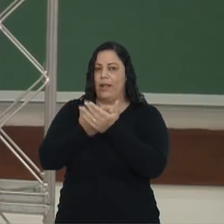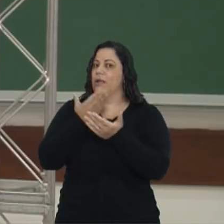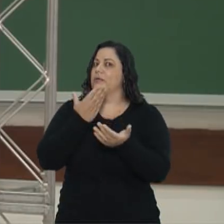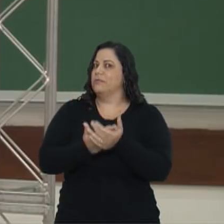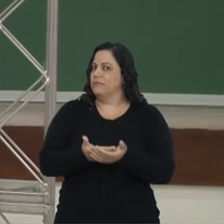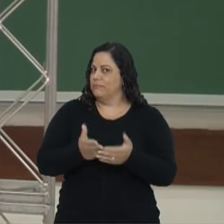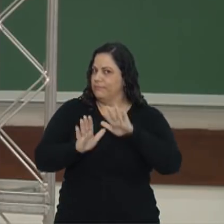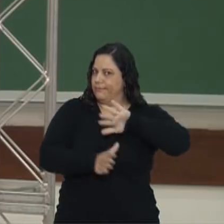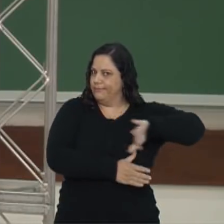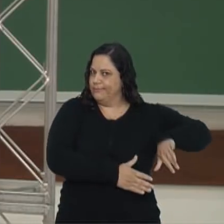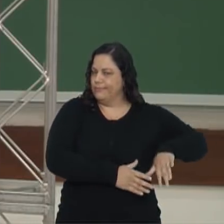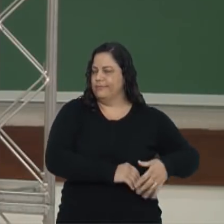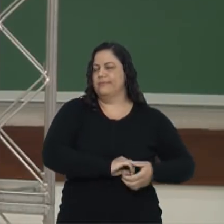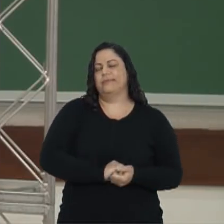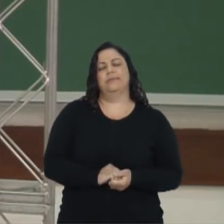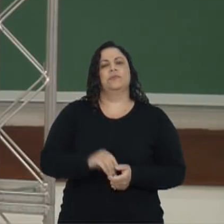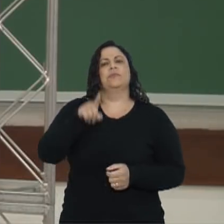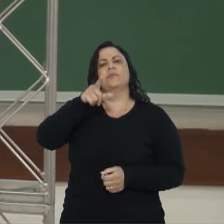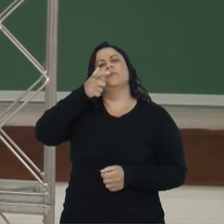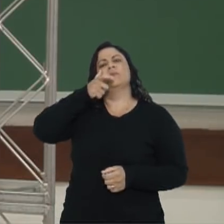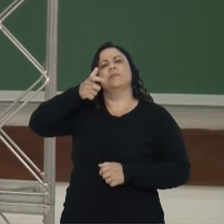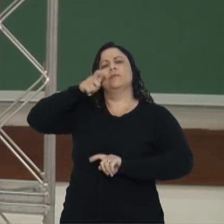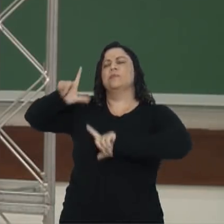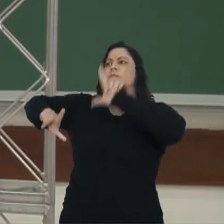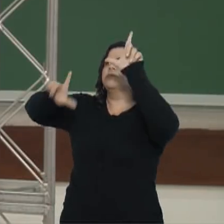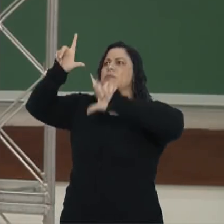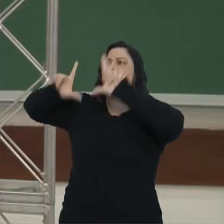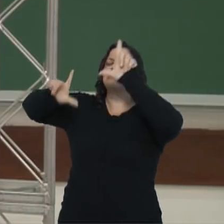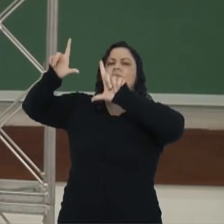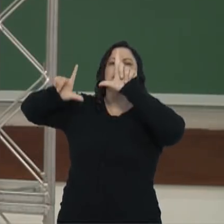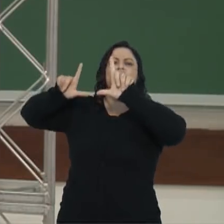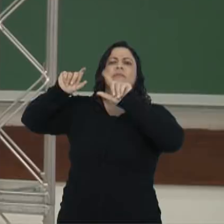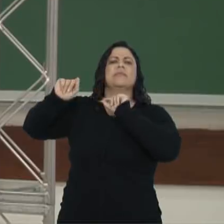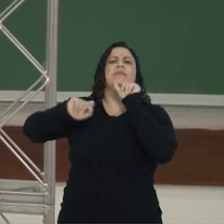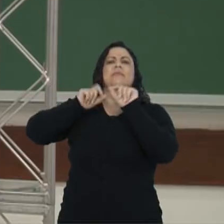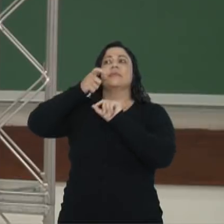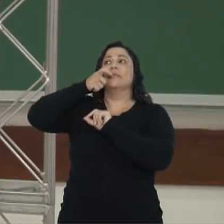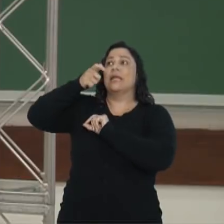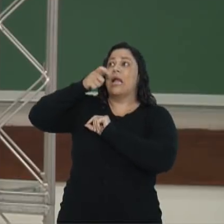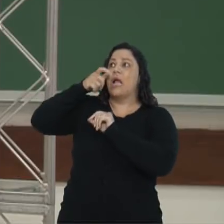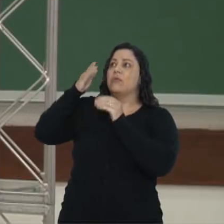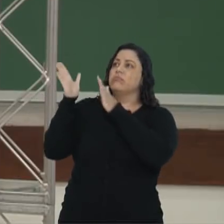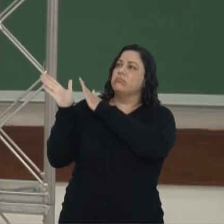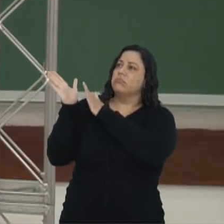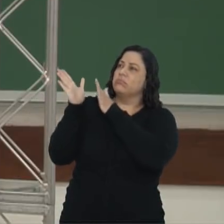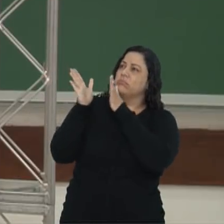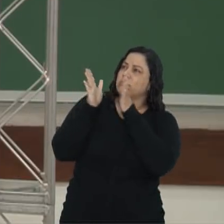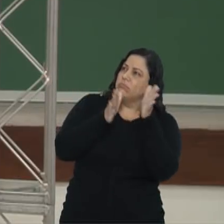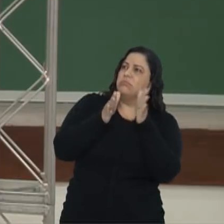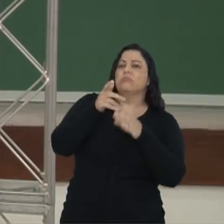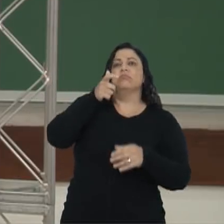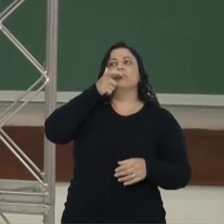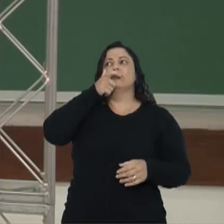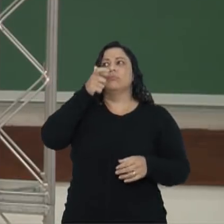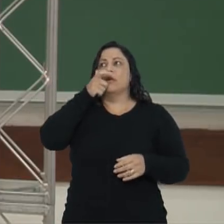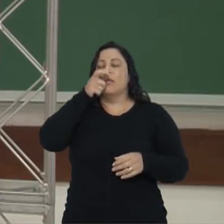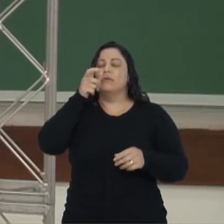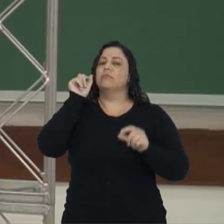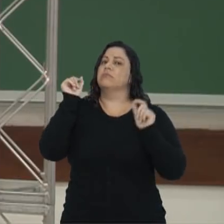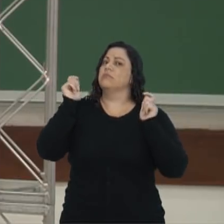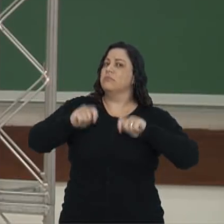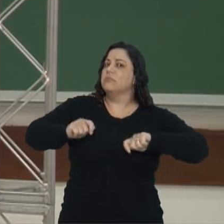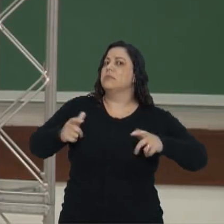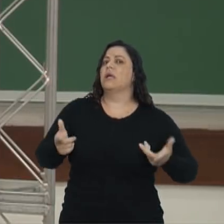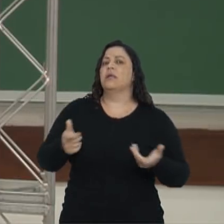lembrar que você que está assistindo na TV, o que você tem que fazer? Assistir a aula com cuidado, com atenção e